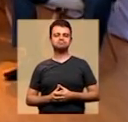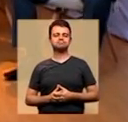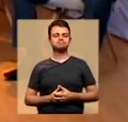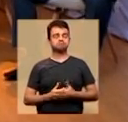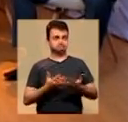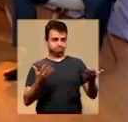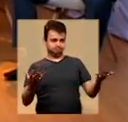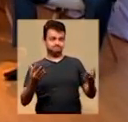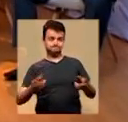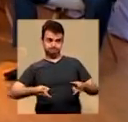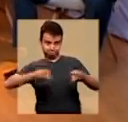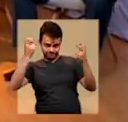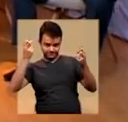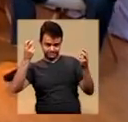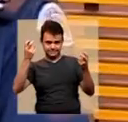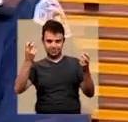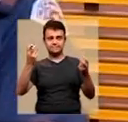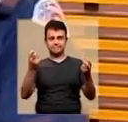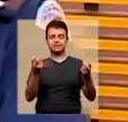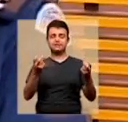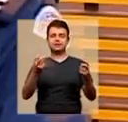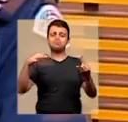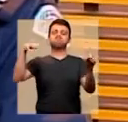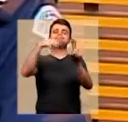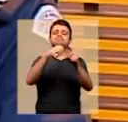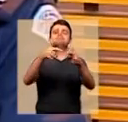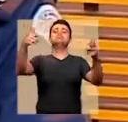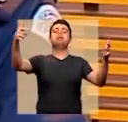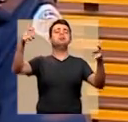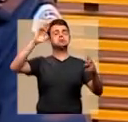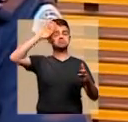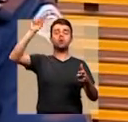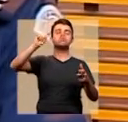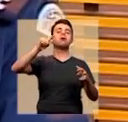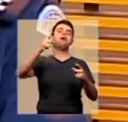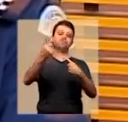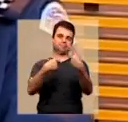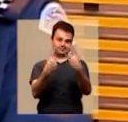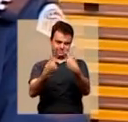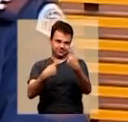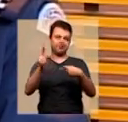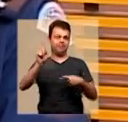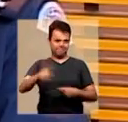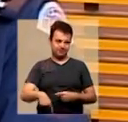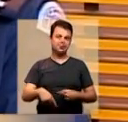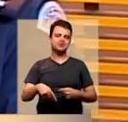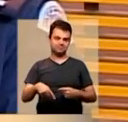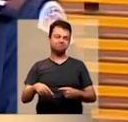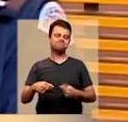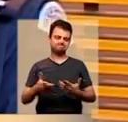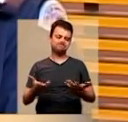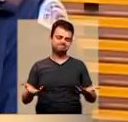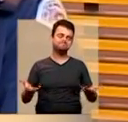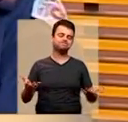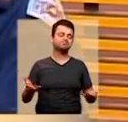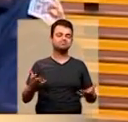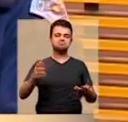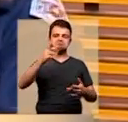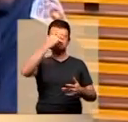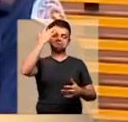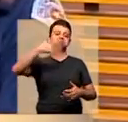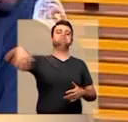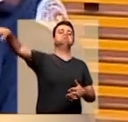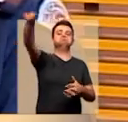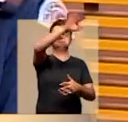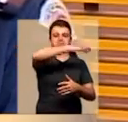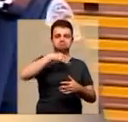Matheus, o que a gente percebe é que boa parte dos acidentes está ocorrendo em avenidas. Então, é comum